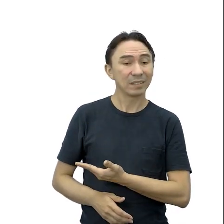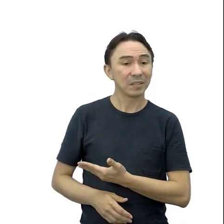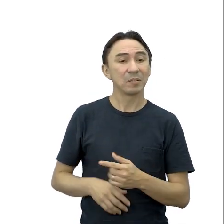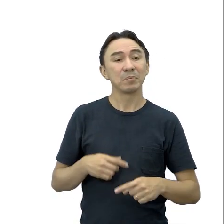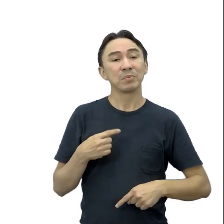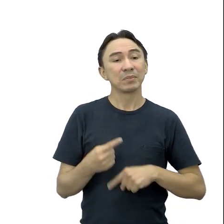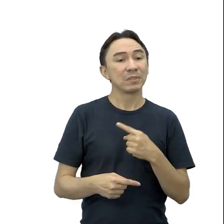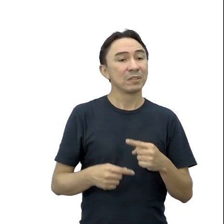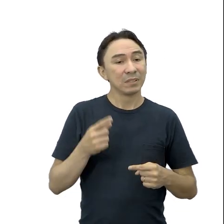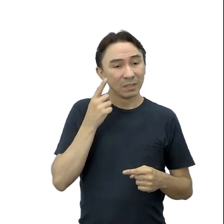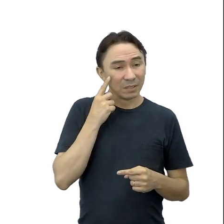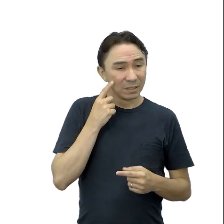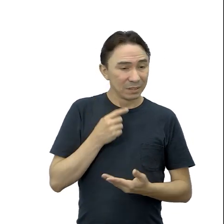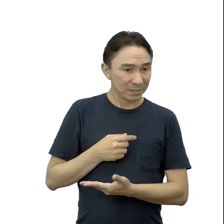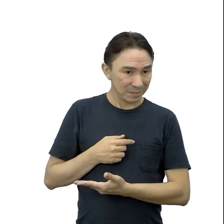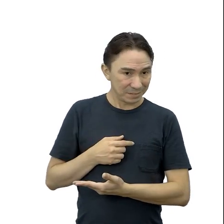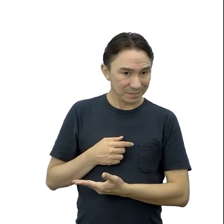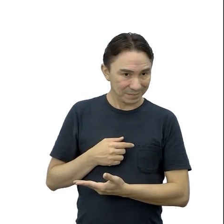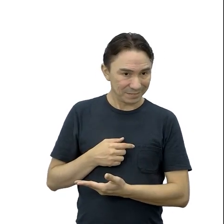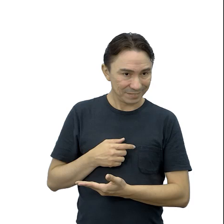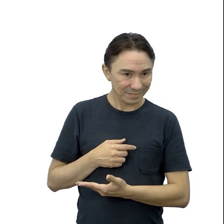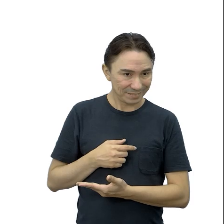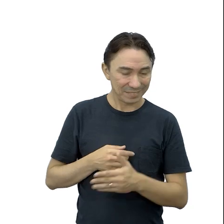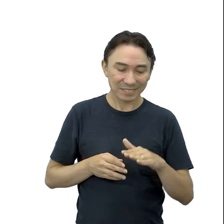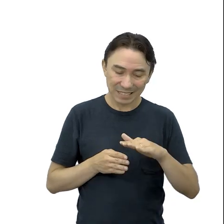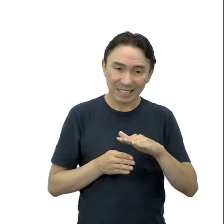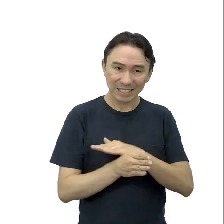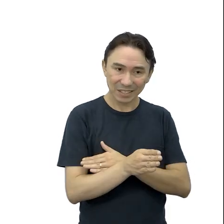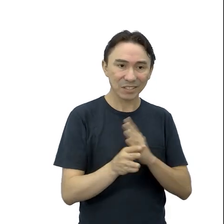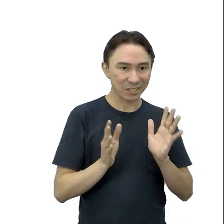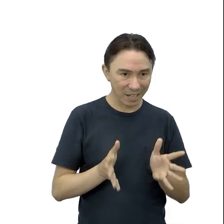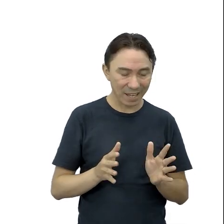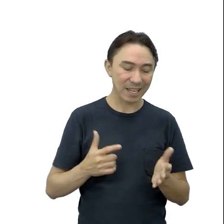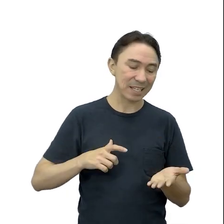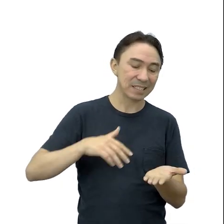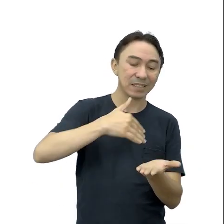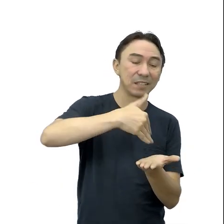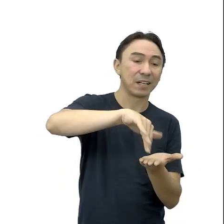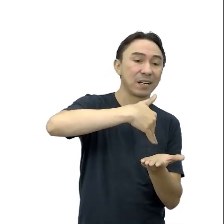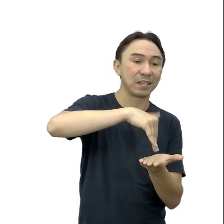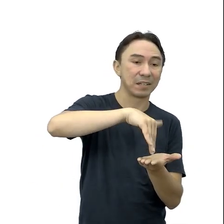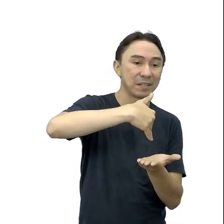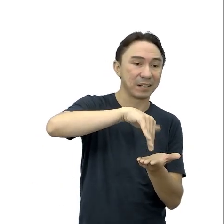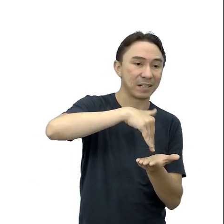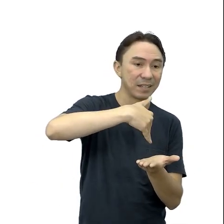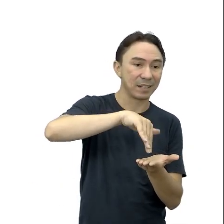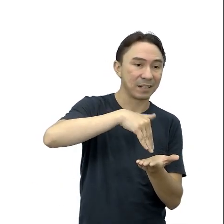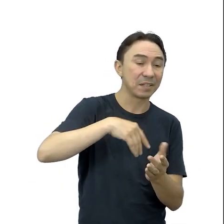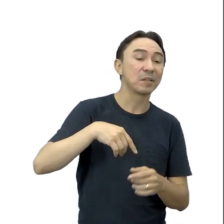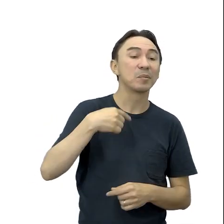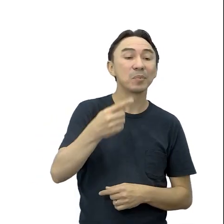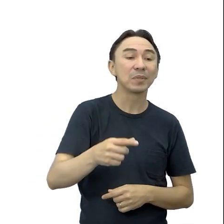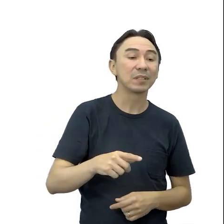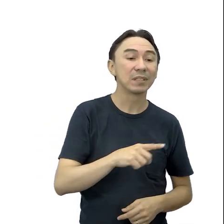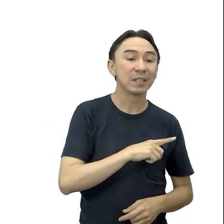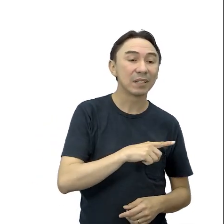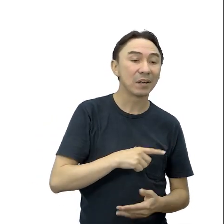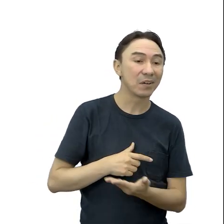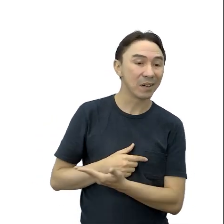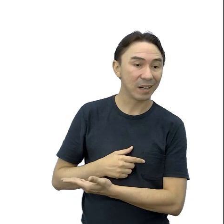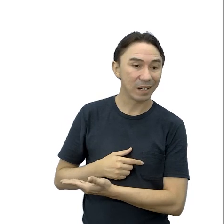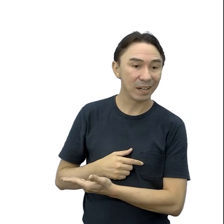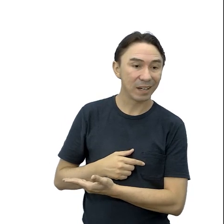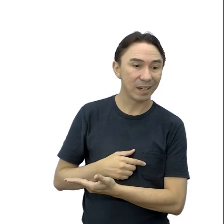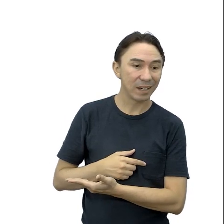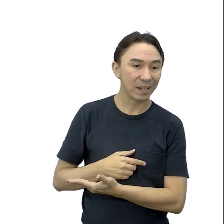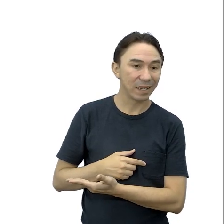página aqui onde o cursor, eu estou passando o cursor, que é a secretaria. Aí eu entro aqui na plataforma CAED.